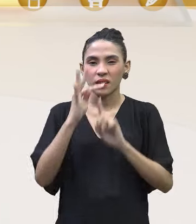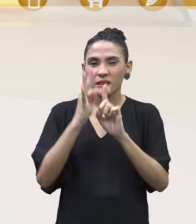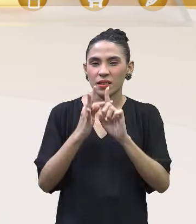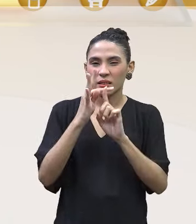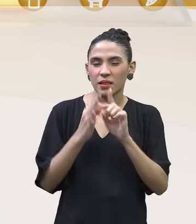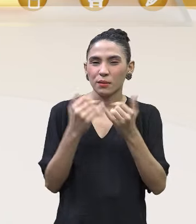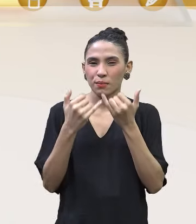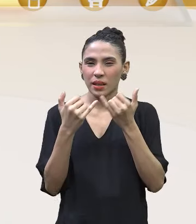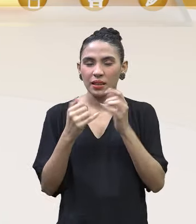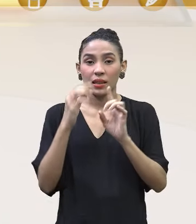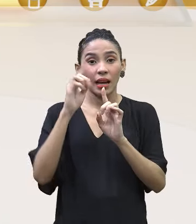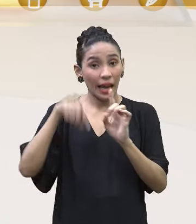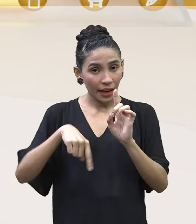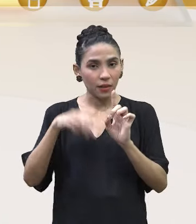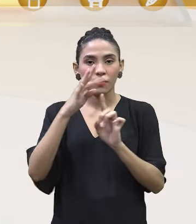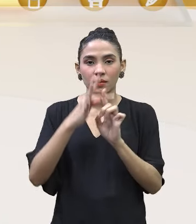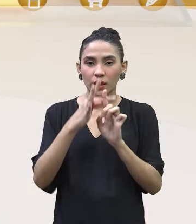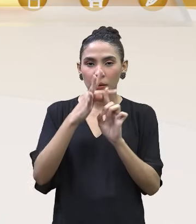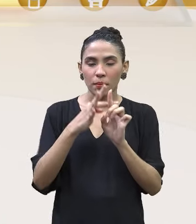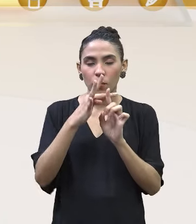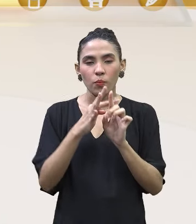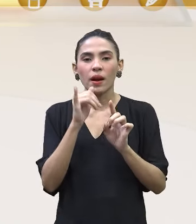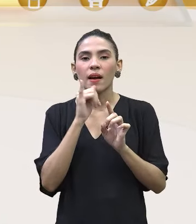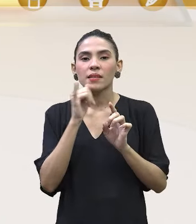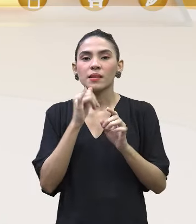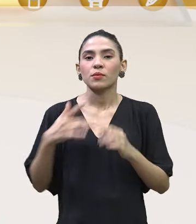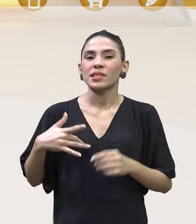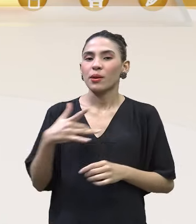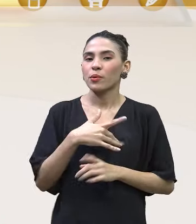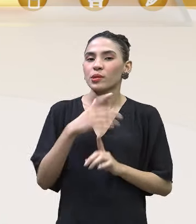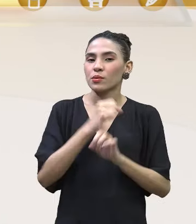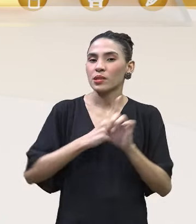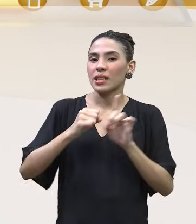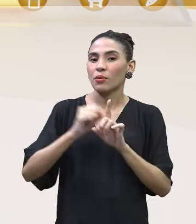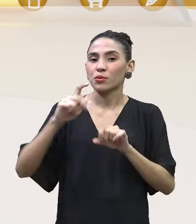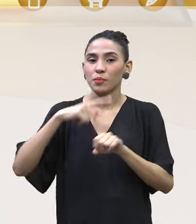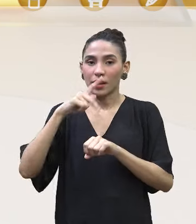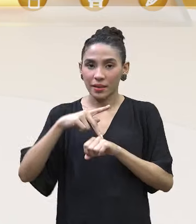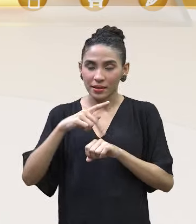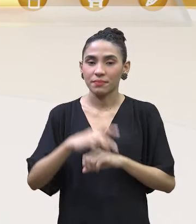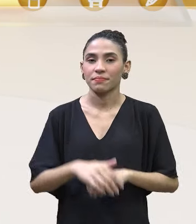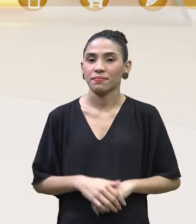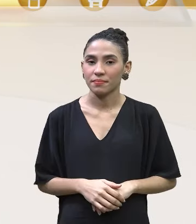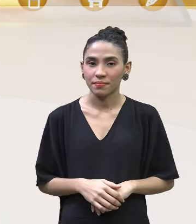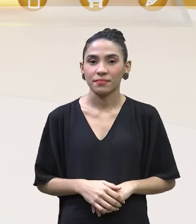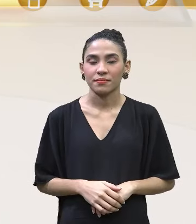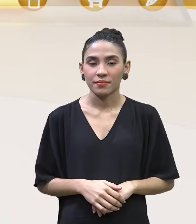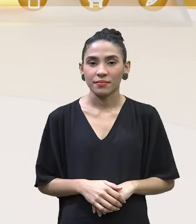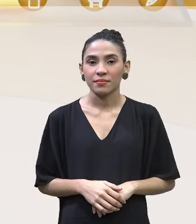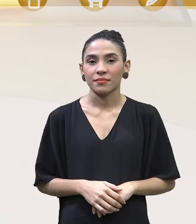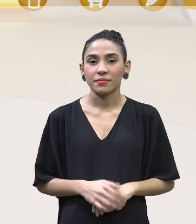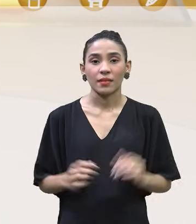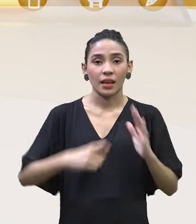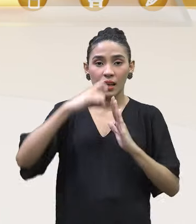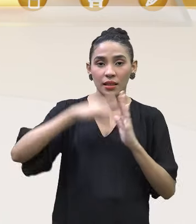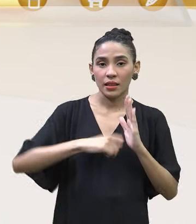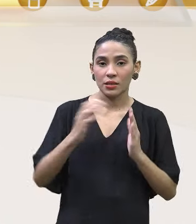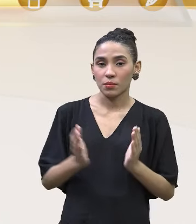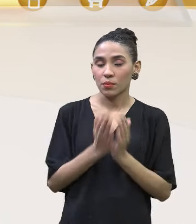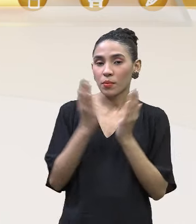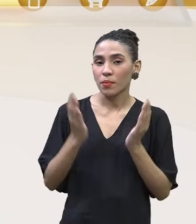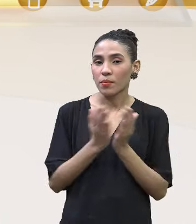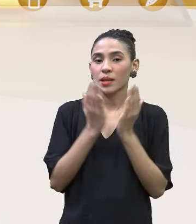é um termômetro não é que mede ali a saúde social de um país exatamente a taxa de pobreza ela é